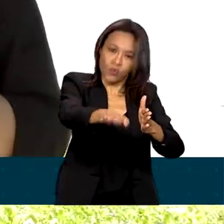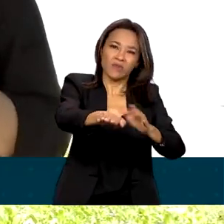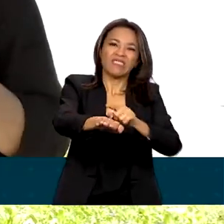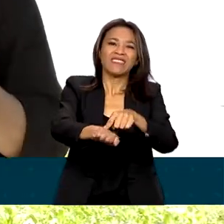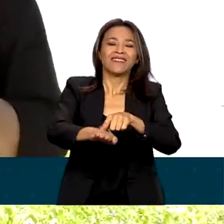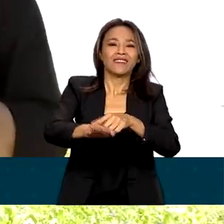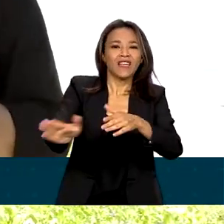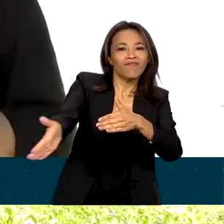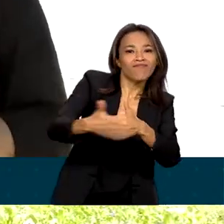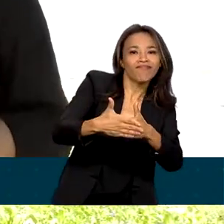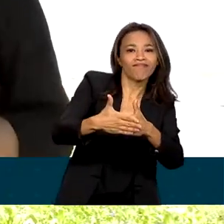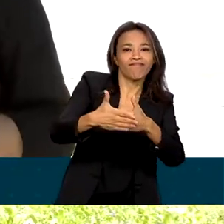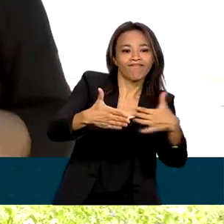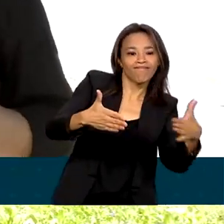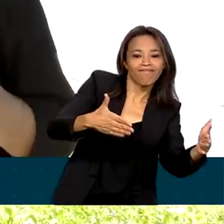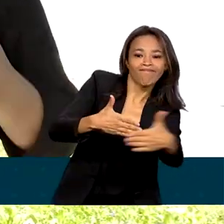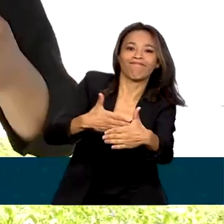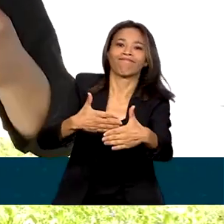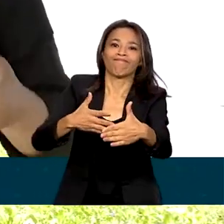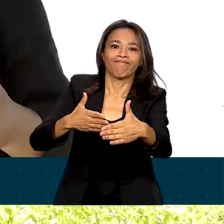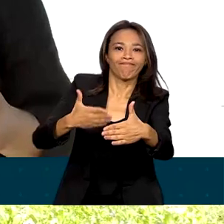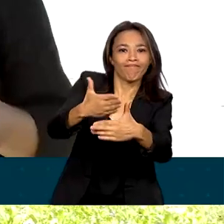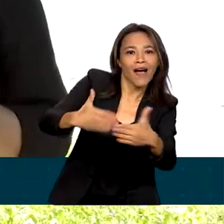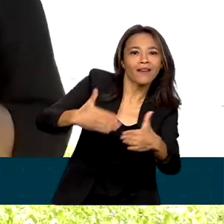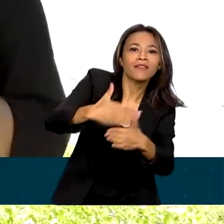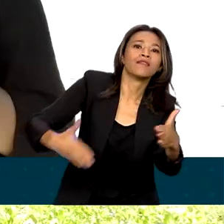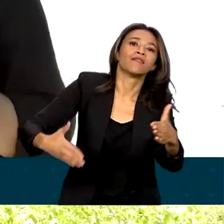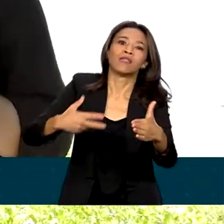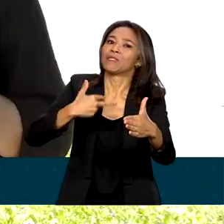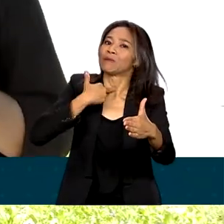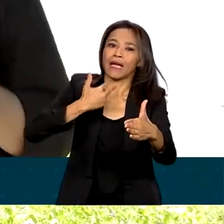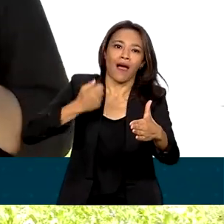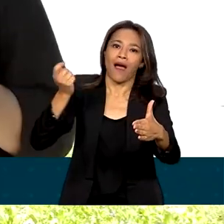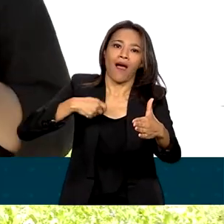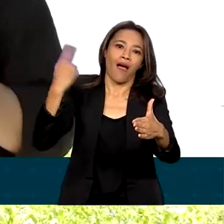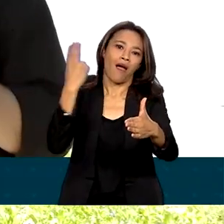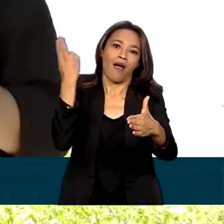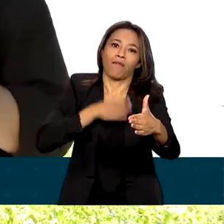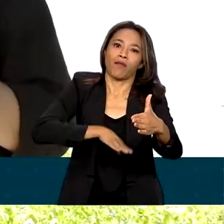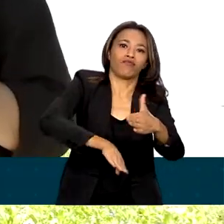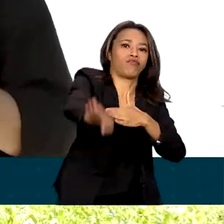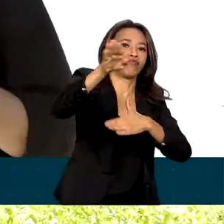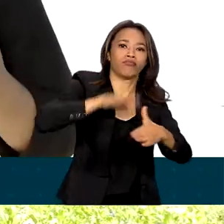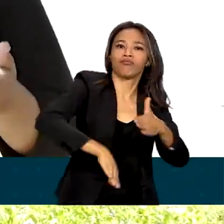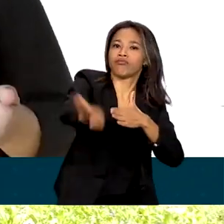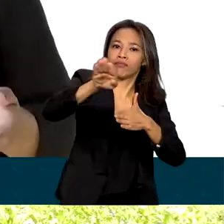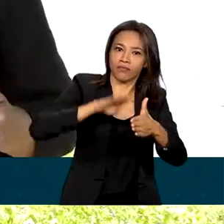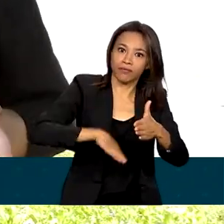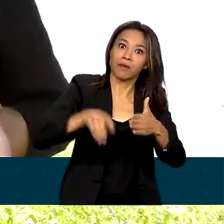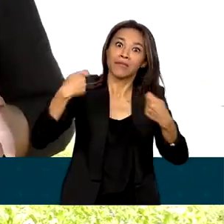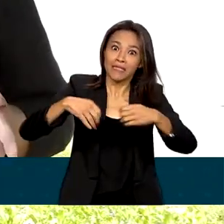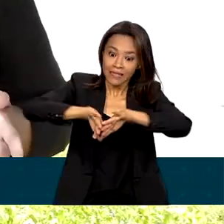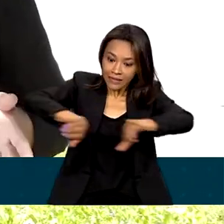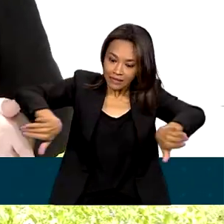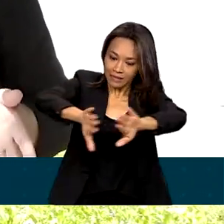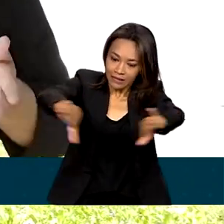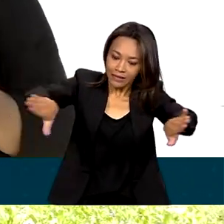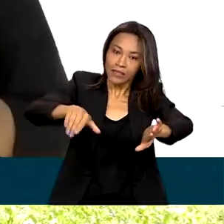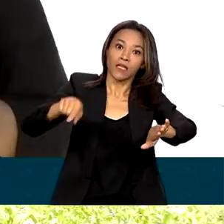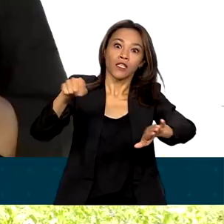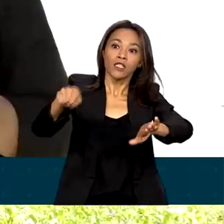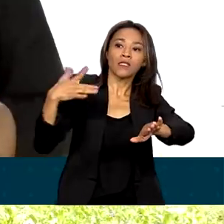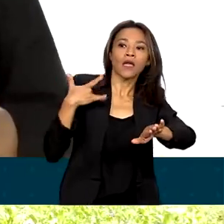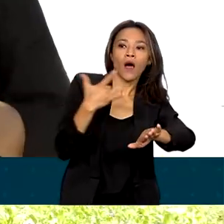tem algumas vias com interdição parcial e é importante que os caminhos estejam livres para que os veículos